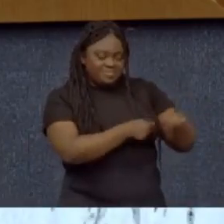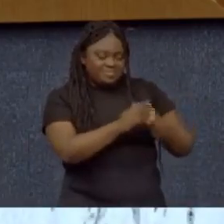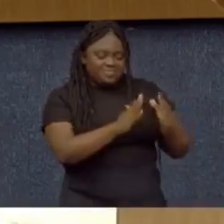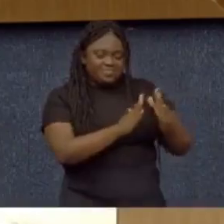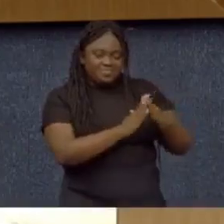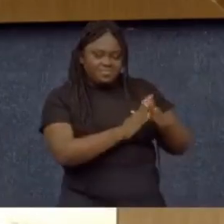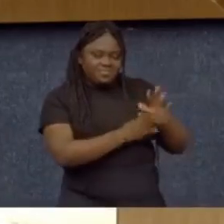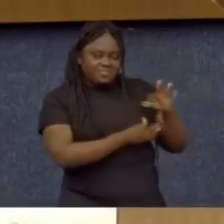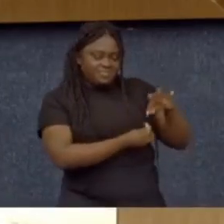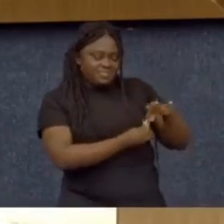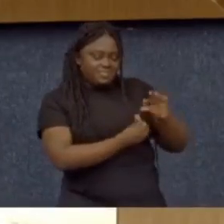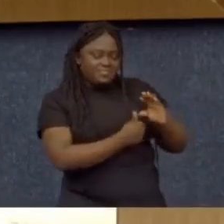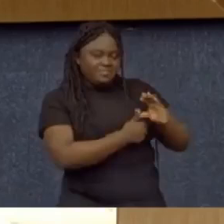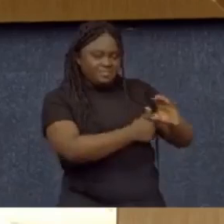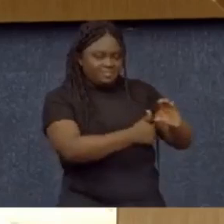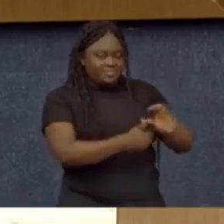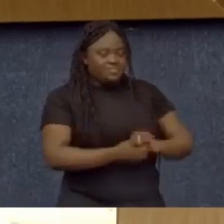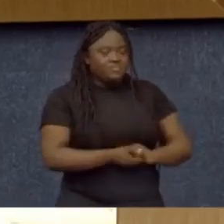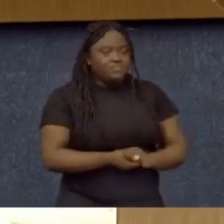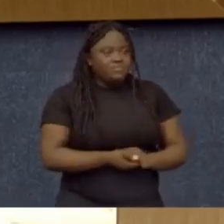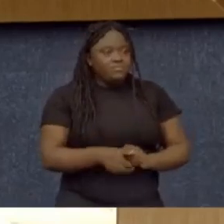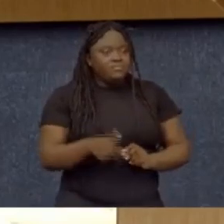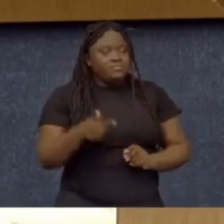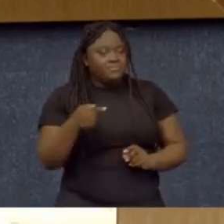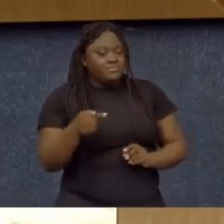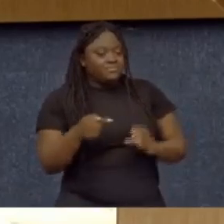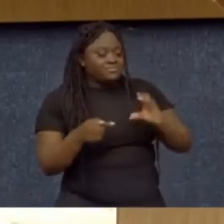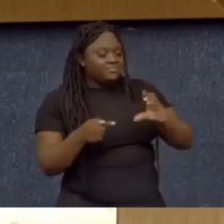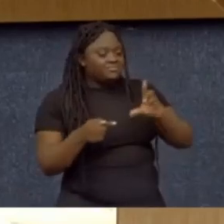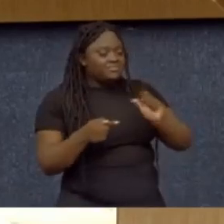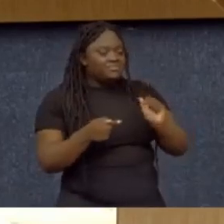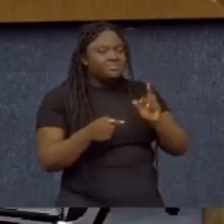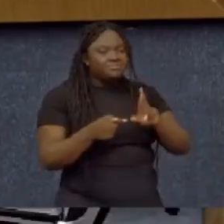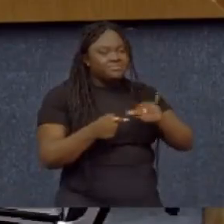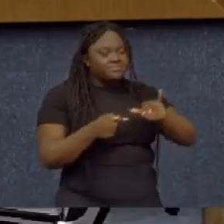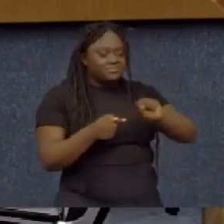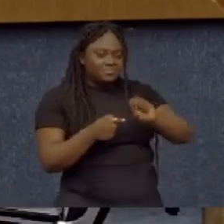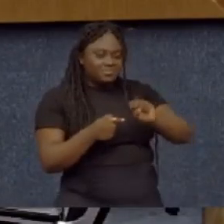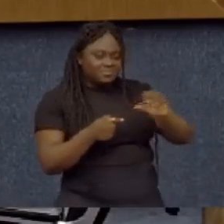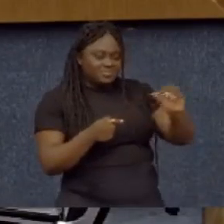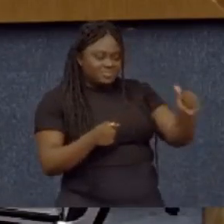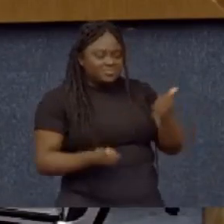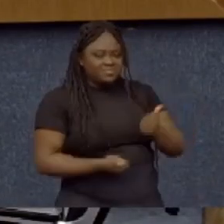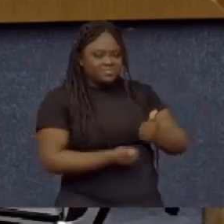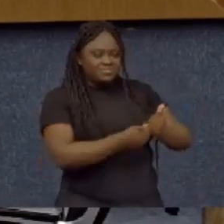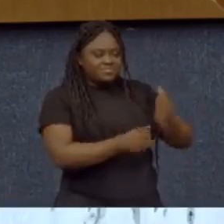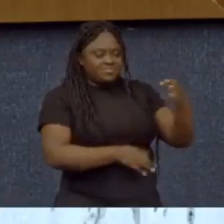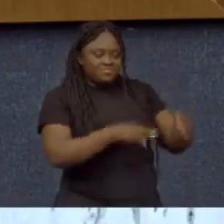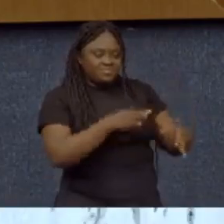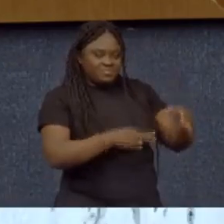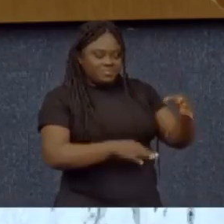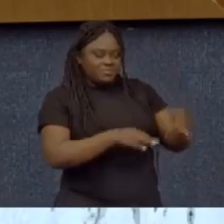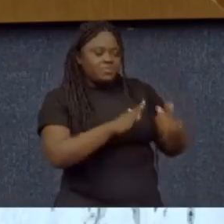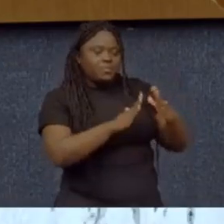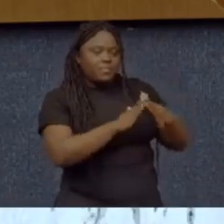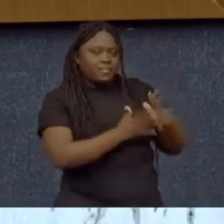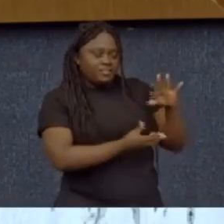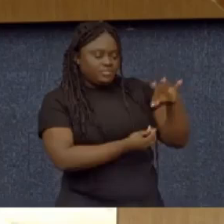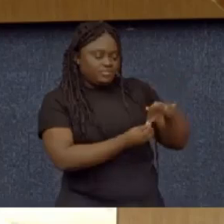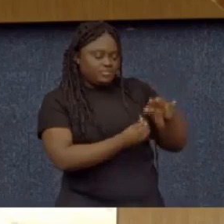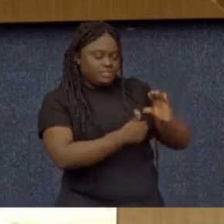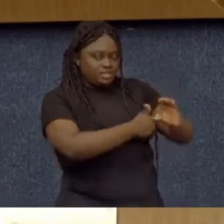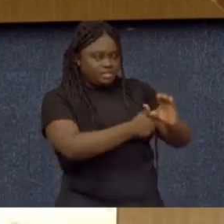Cristã Santo Agostinho. Clarissa Nogueira de Araújo, assessora jurídica da Casa Espírita Cristã